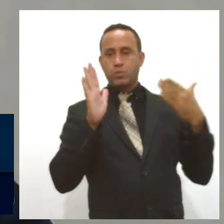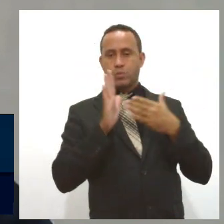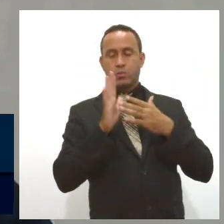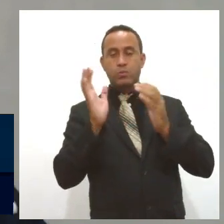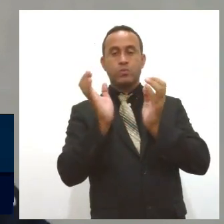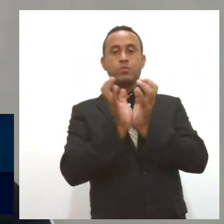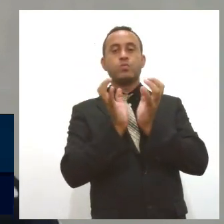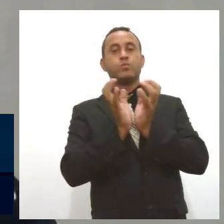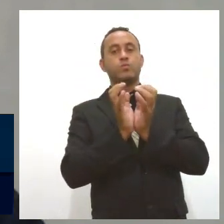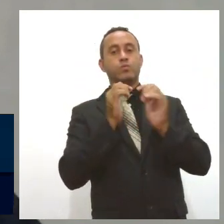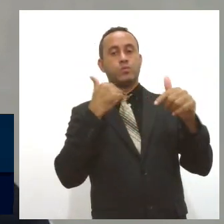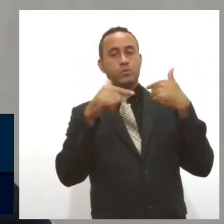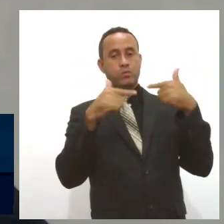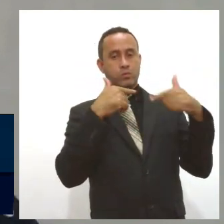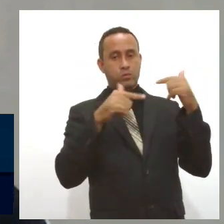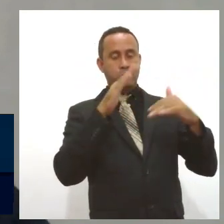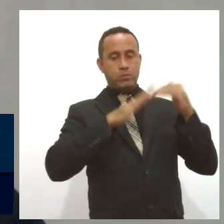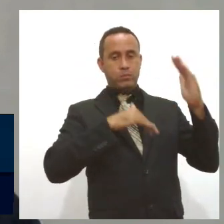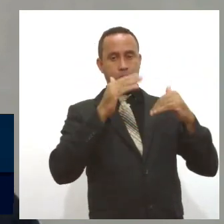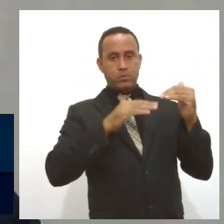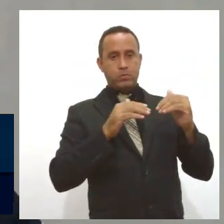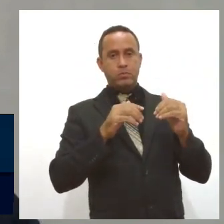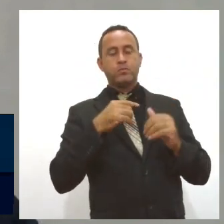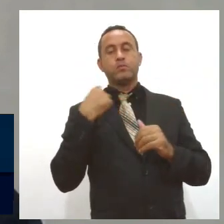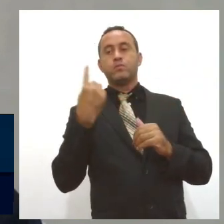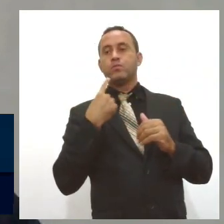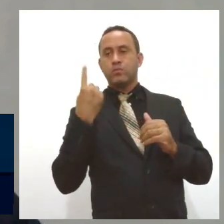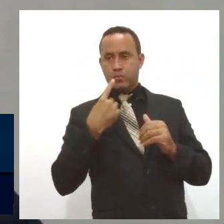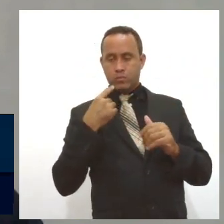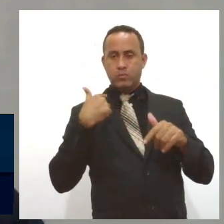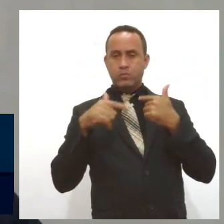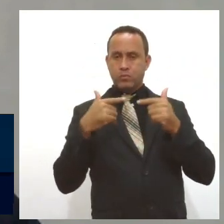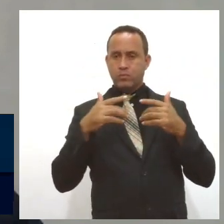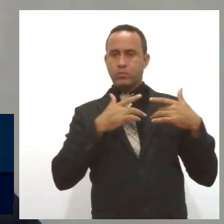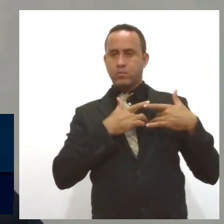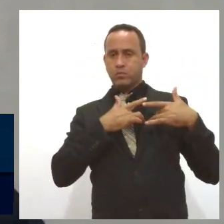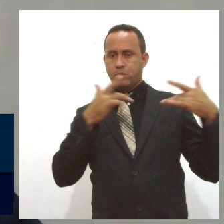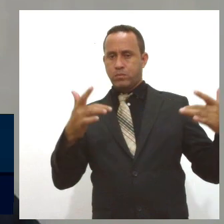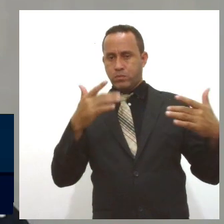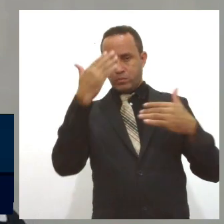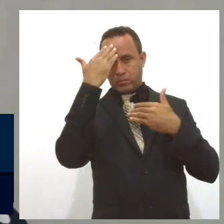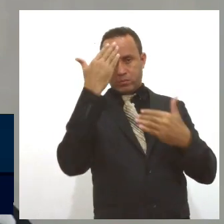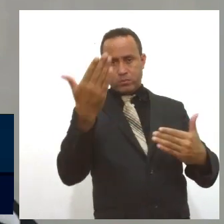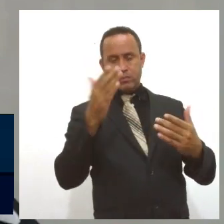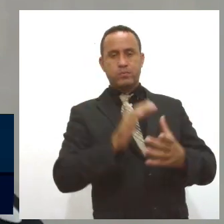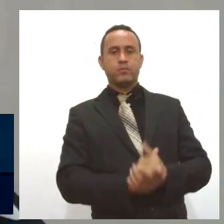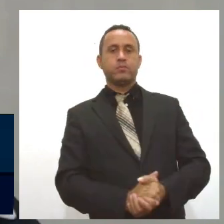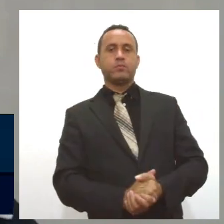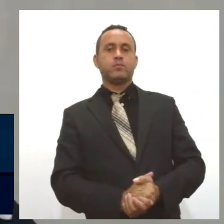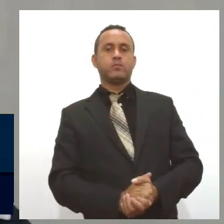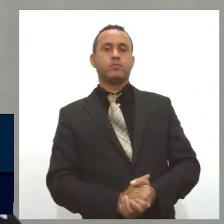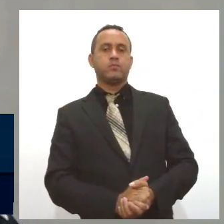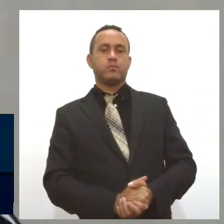sua equipe e colocar sempre o nosso mandato à disposição. Muito obrigada.